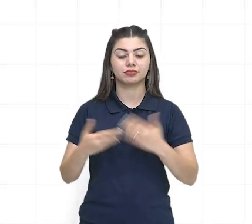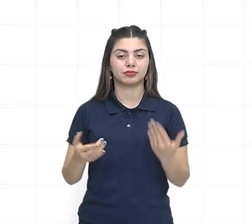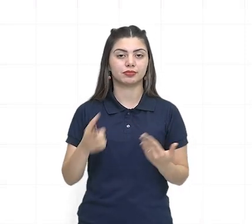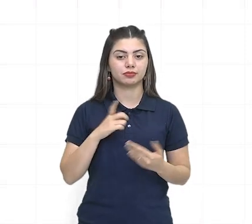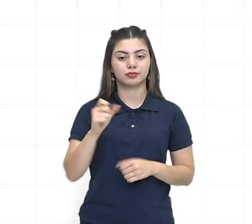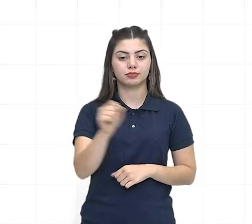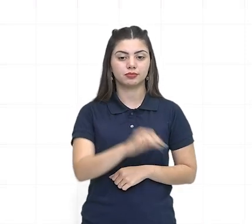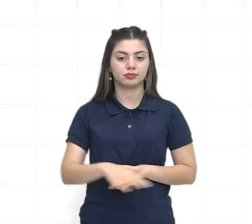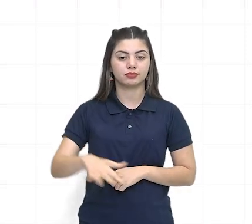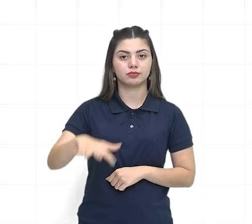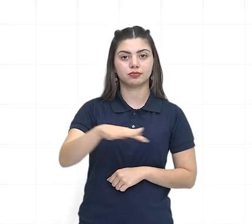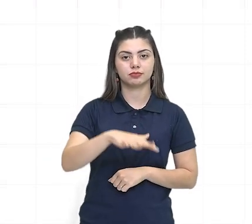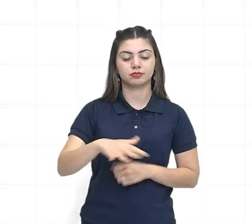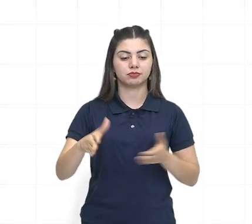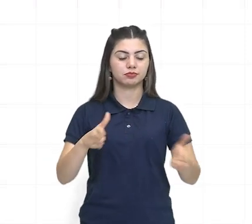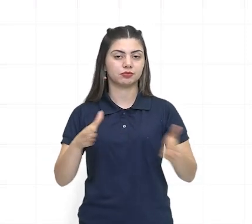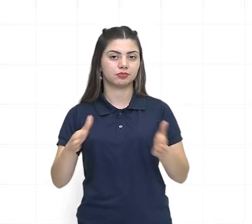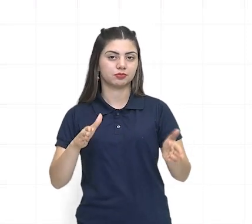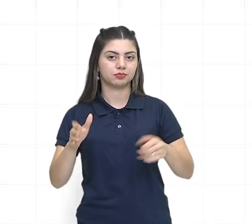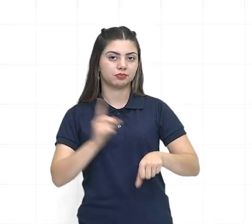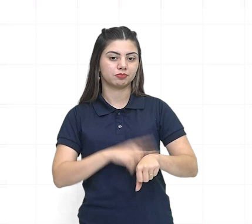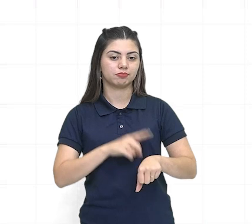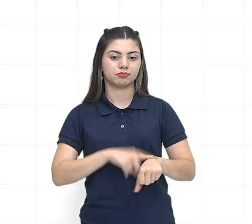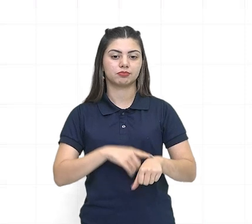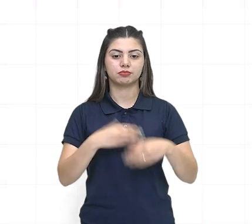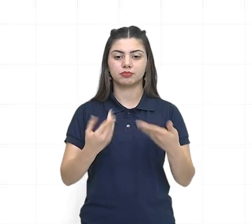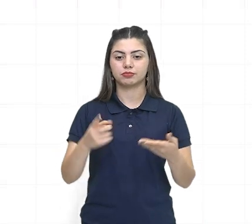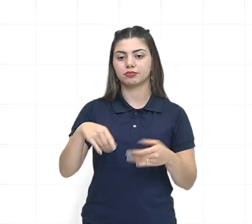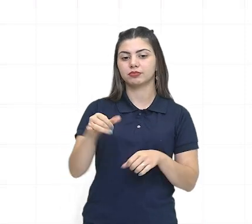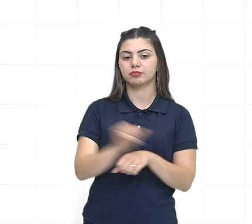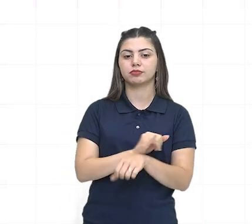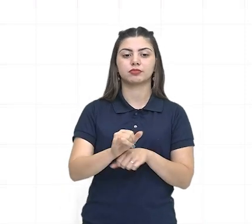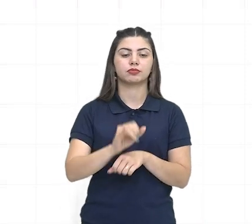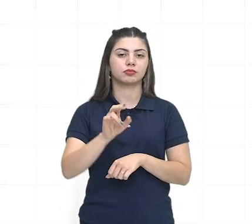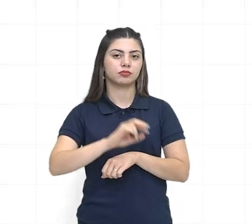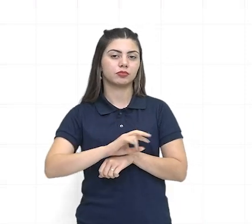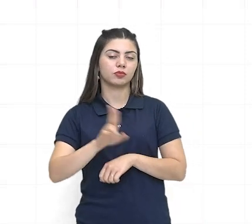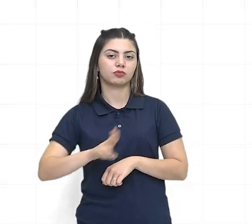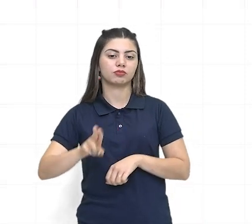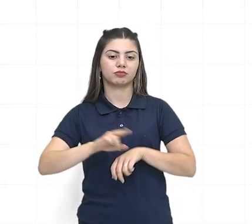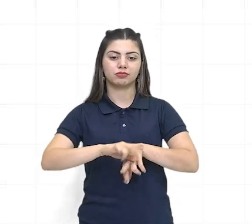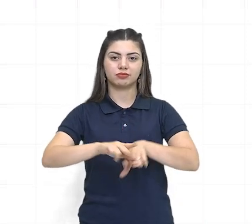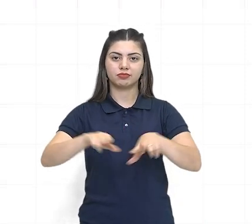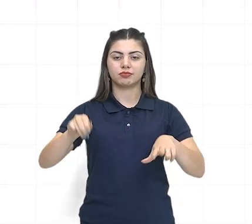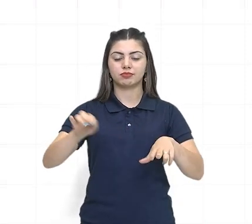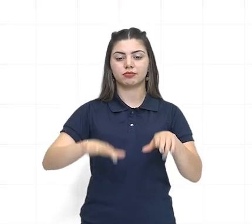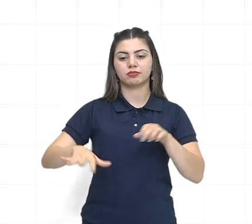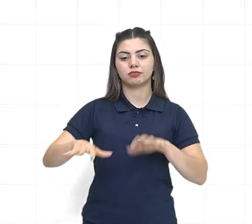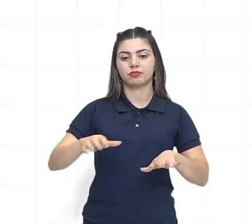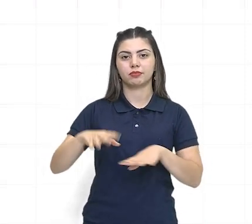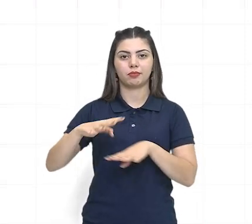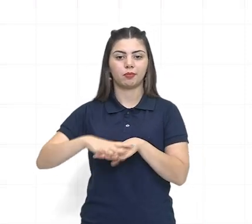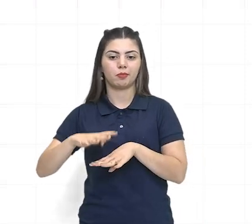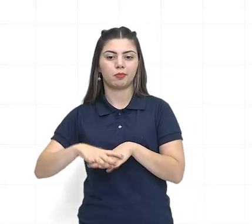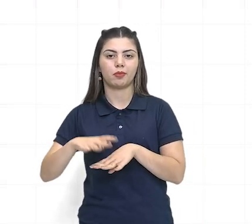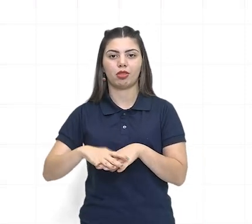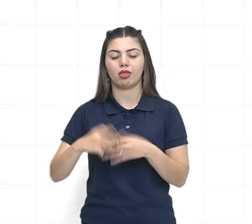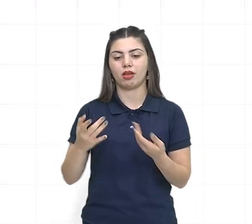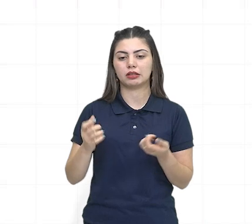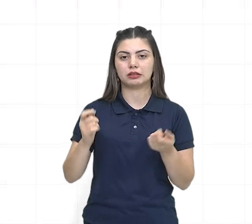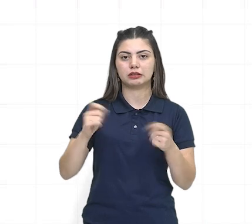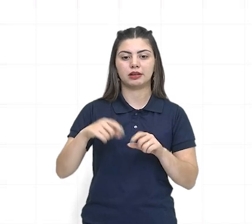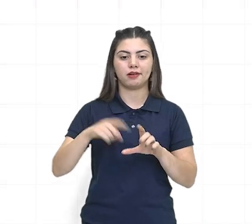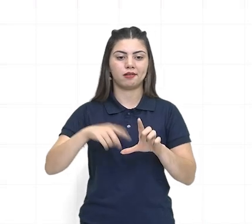determinado espaço de tempo. São ferramentas utilizadas em diversas áreas de estudo: matemática,